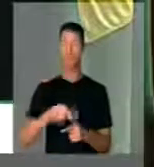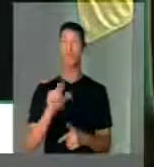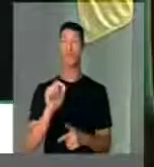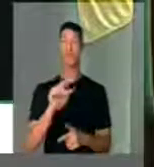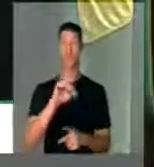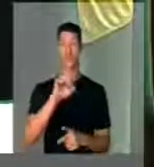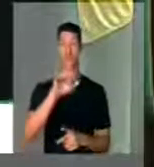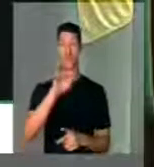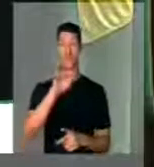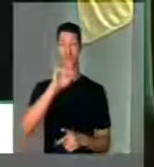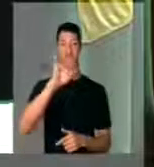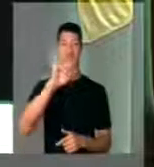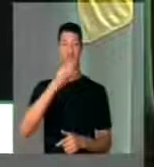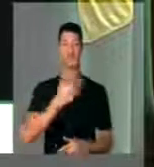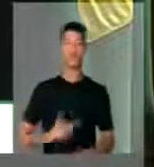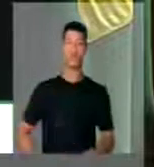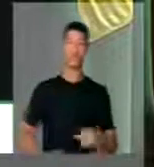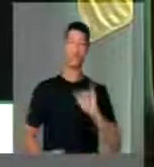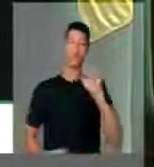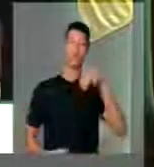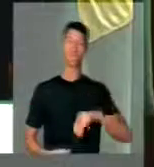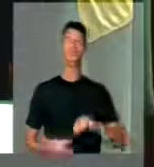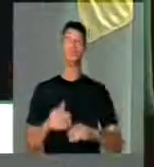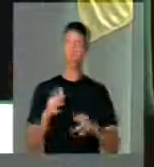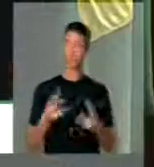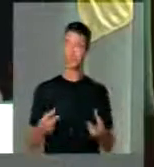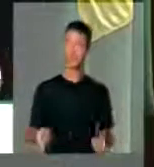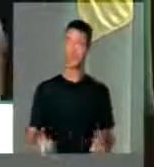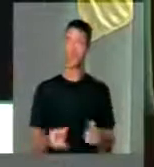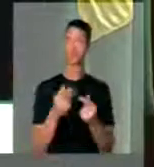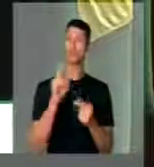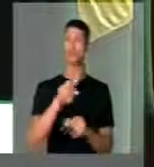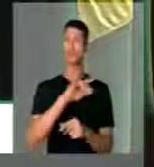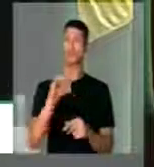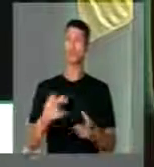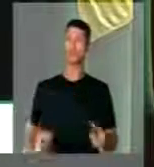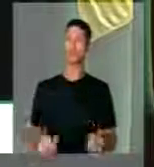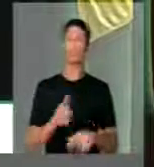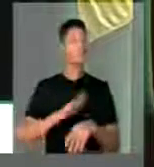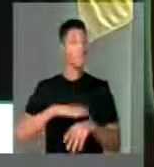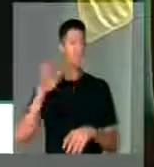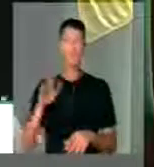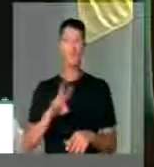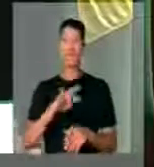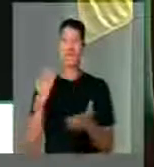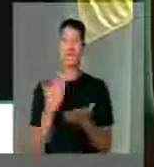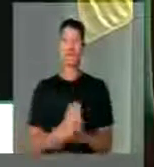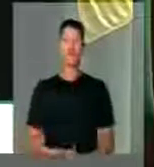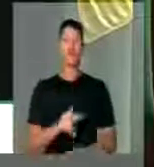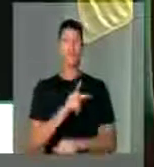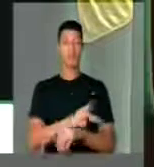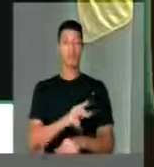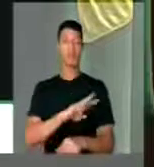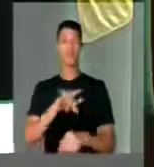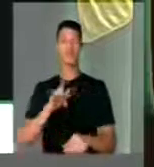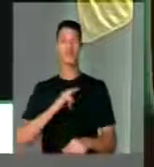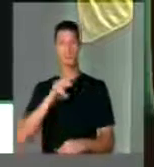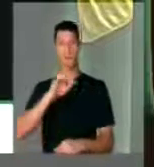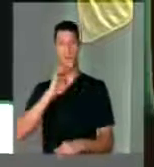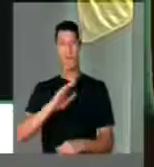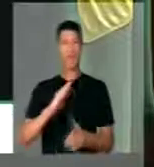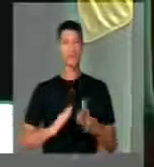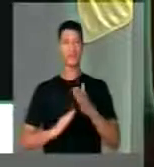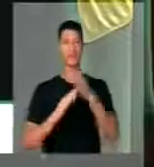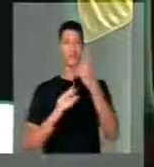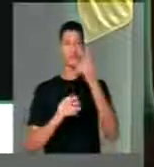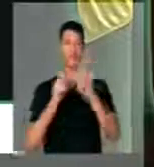o déficit público. Esse sim, que consome e vai consumir cada vez mais, vai acabar com a Previdência, vai ter PEC de